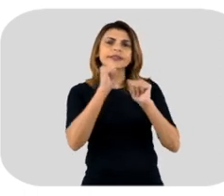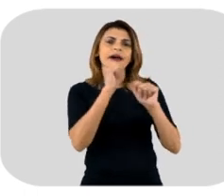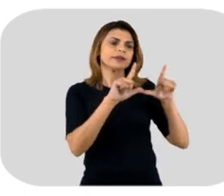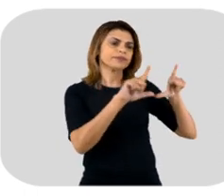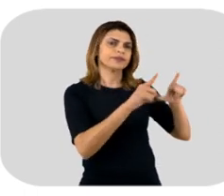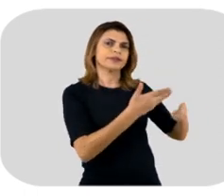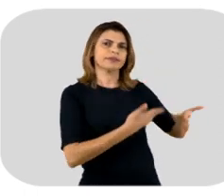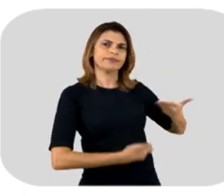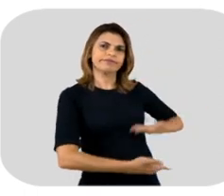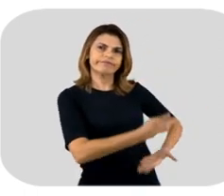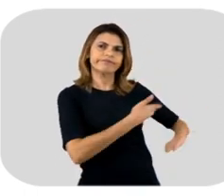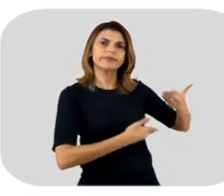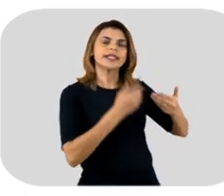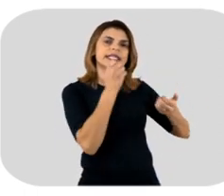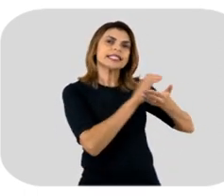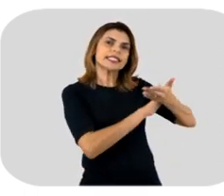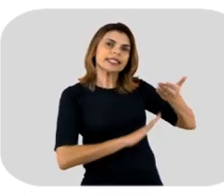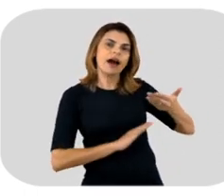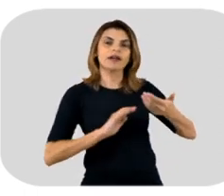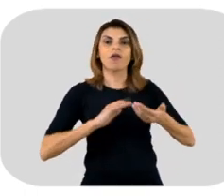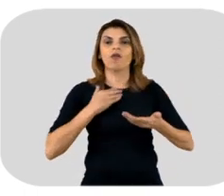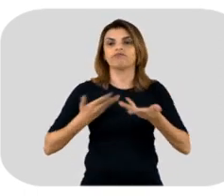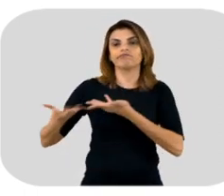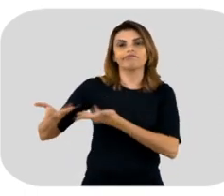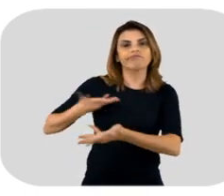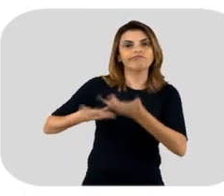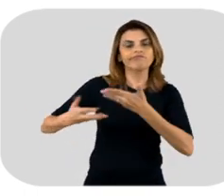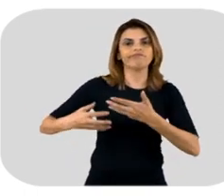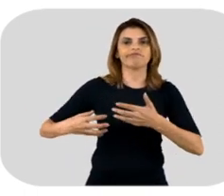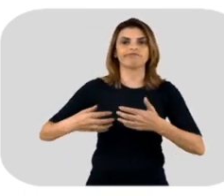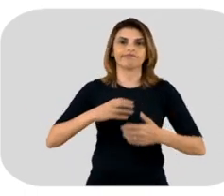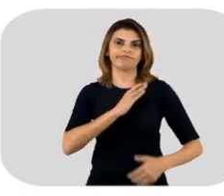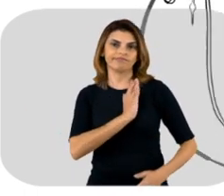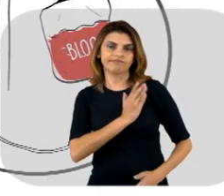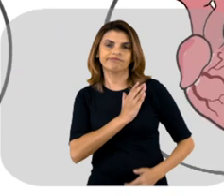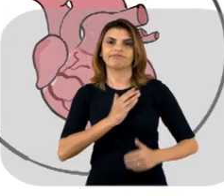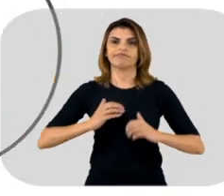contaminadas, transfusões de sangue ou transplantes de órgãos.